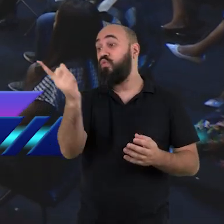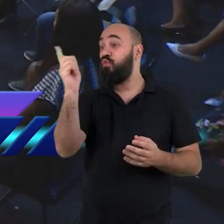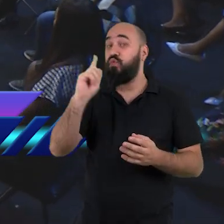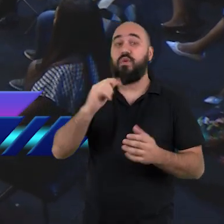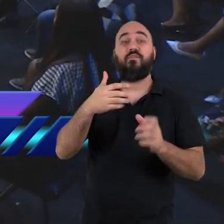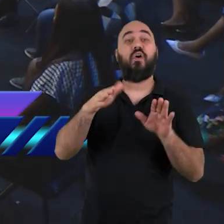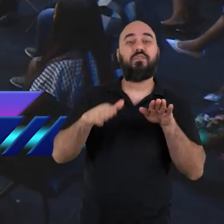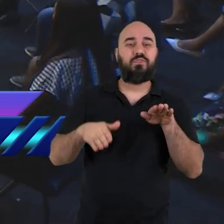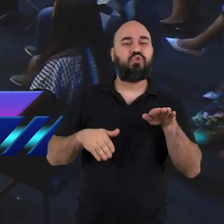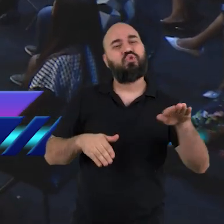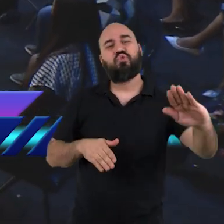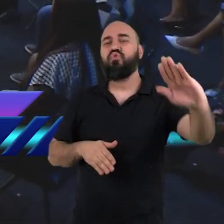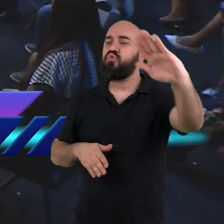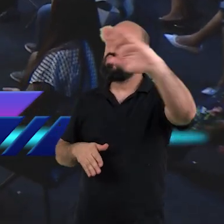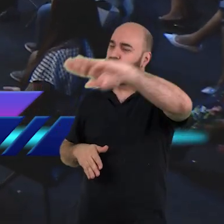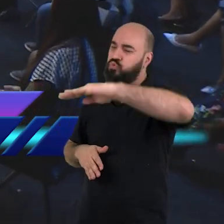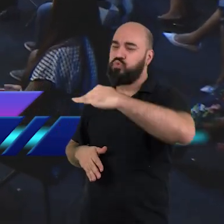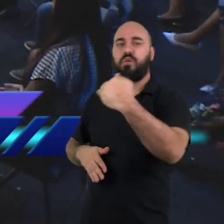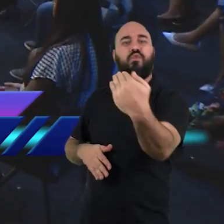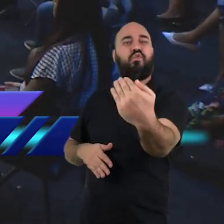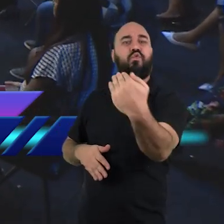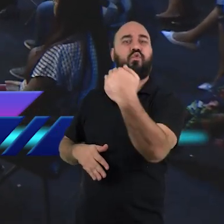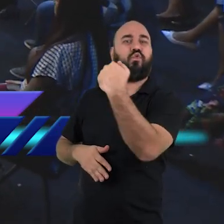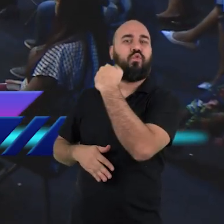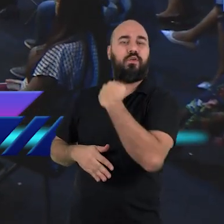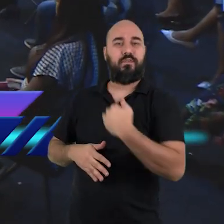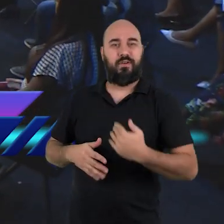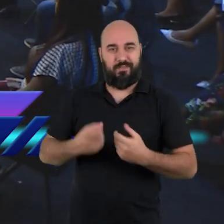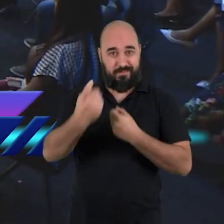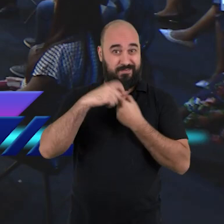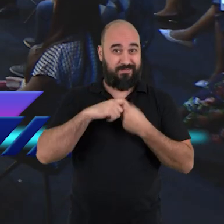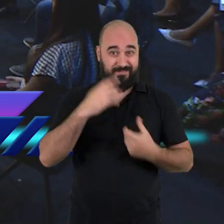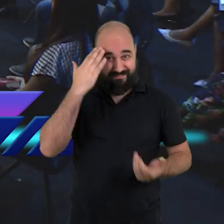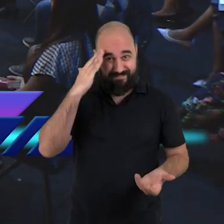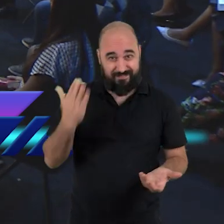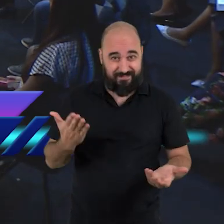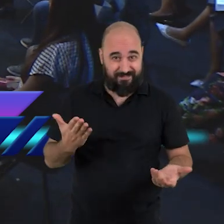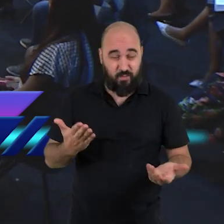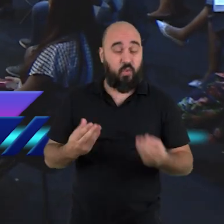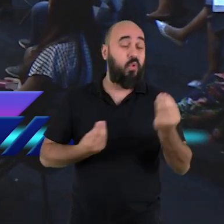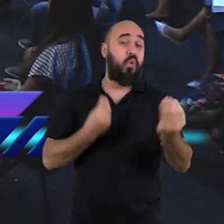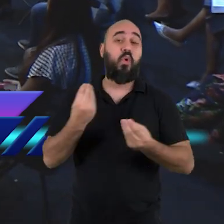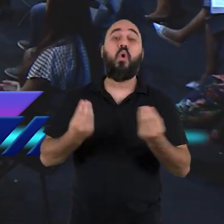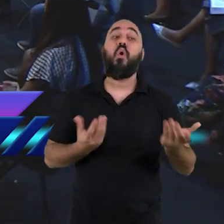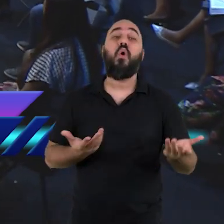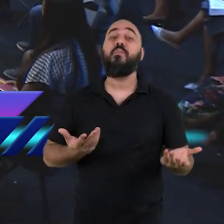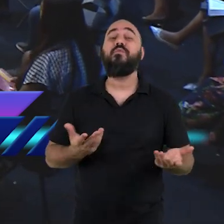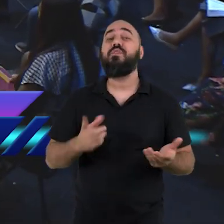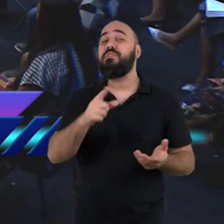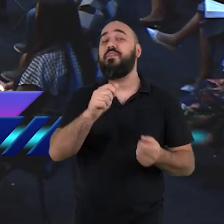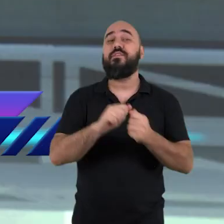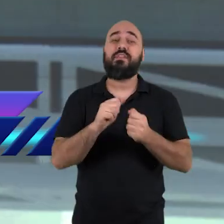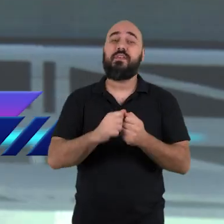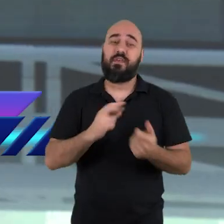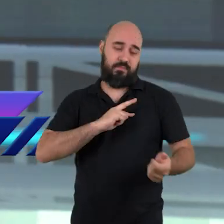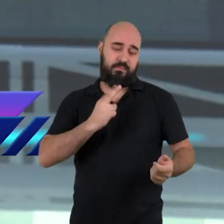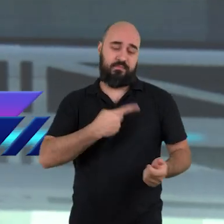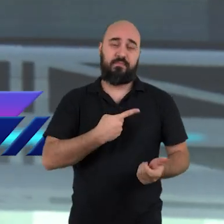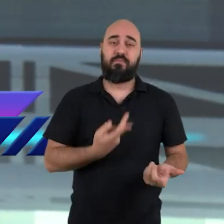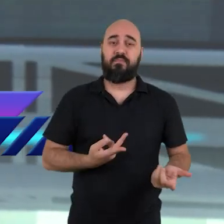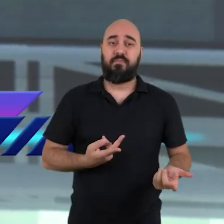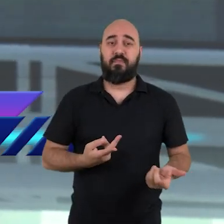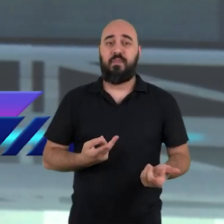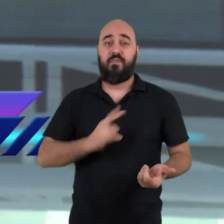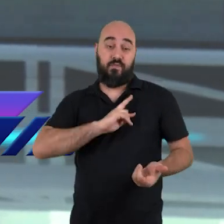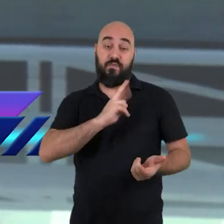Qual é o tipo de conversão que você precisa fazer na dinâmica da salvação? Qualquer uma das três. Depende do